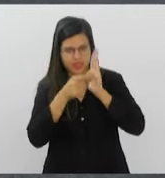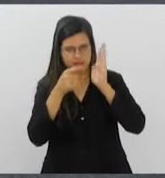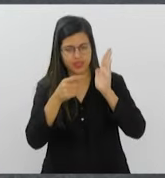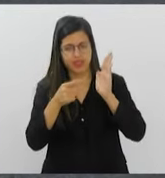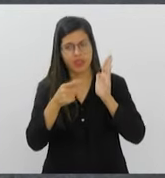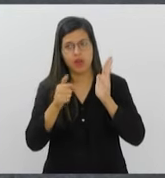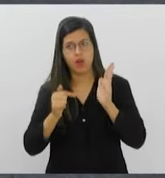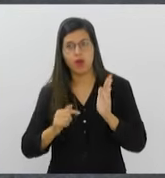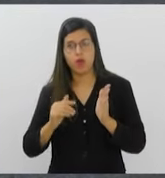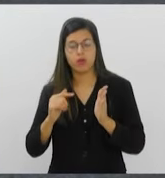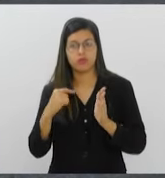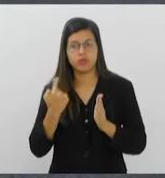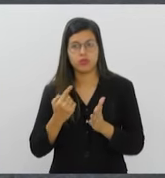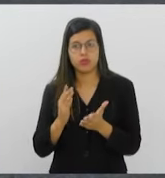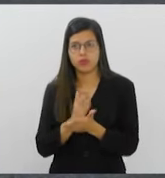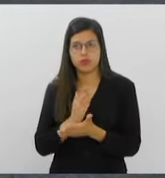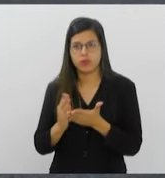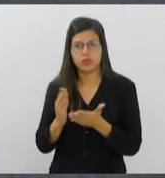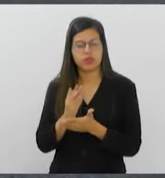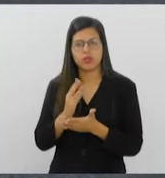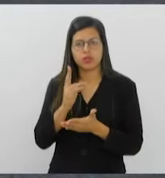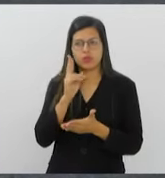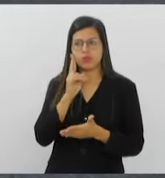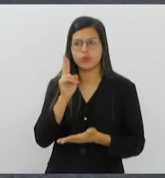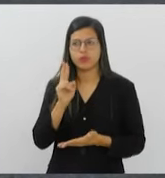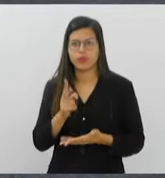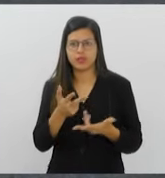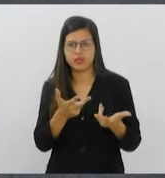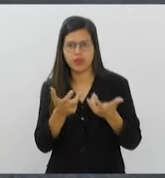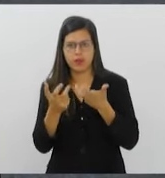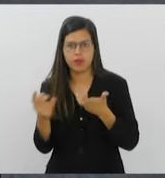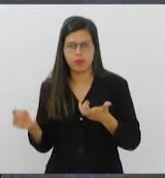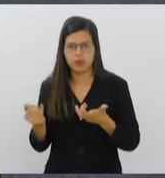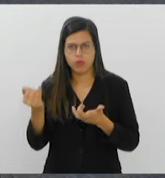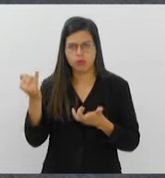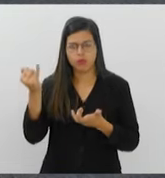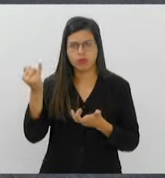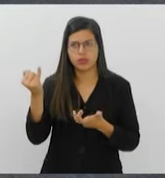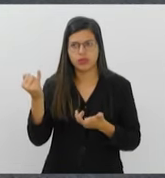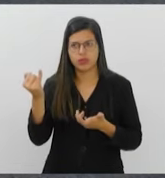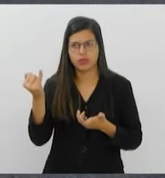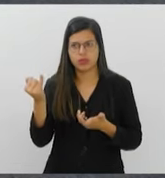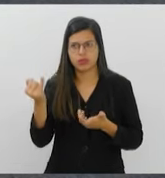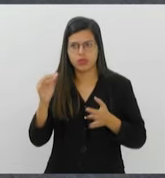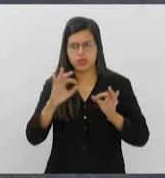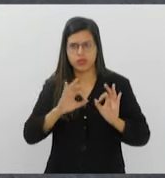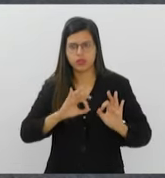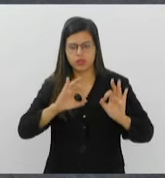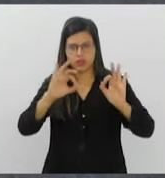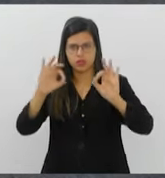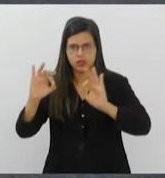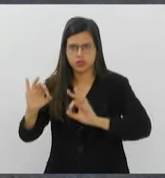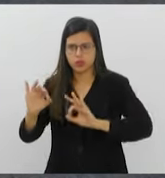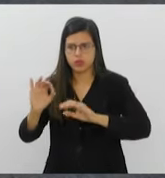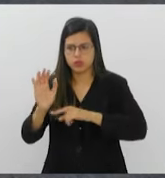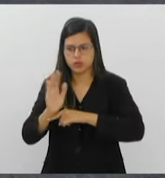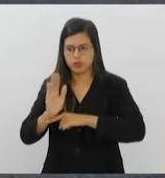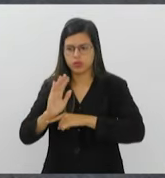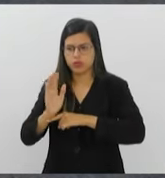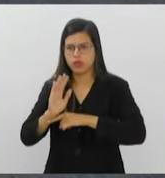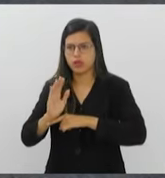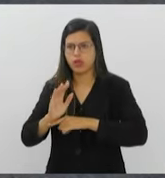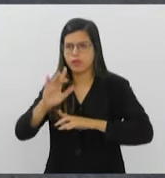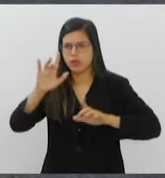muitas das vezes não verifica a importância de estar assistindo na tela do cinema, na TV,